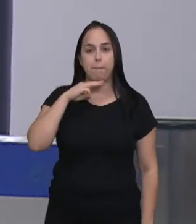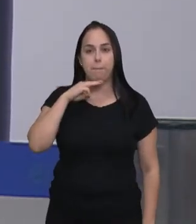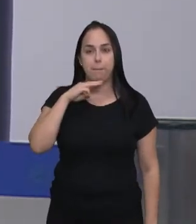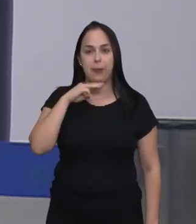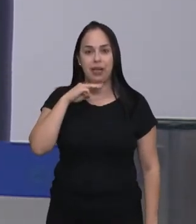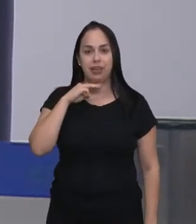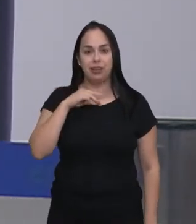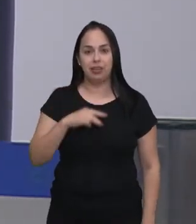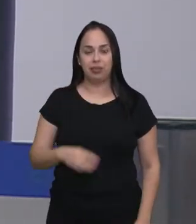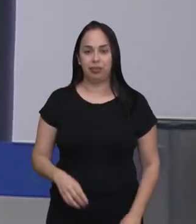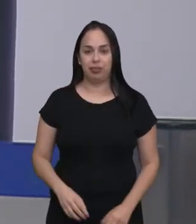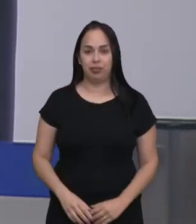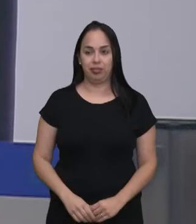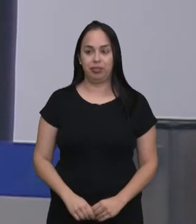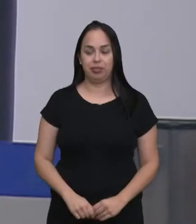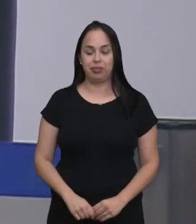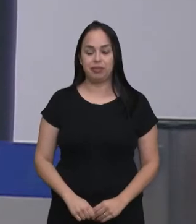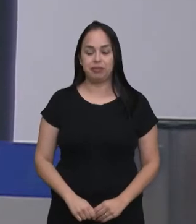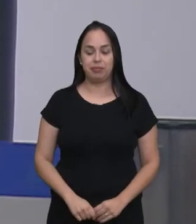2022.